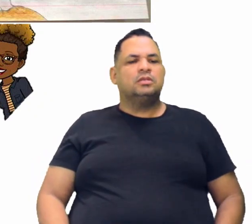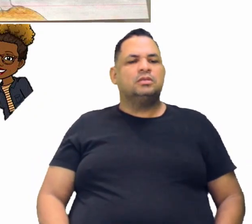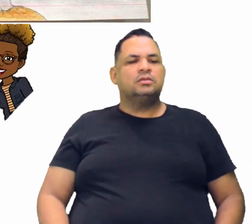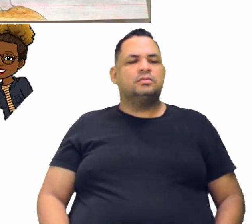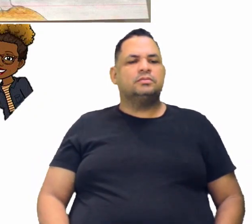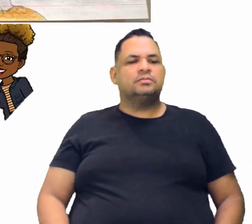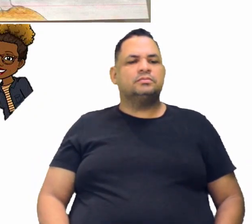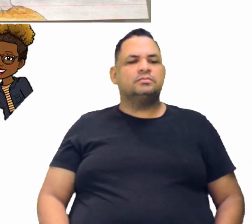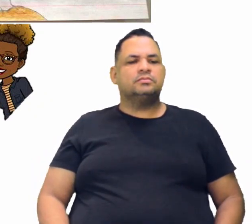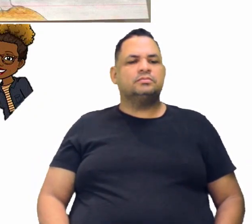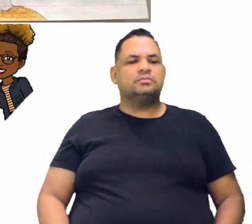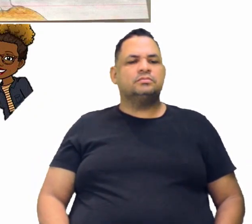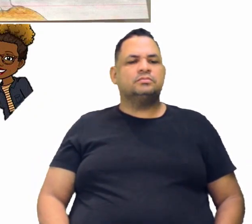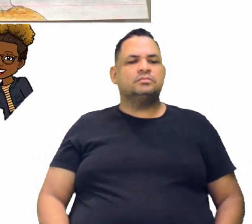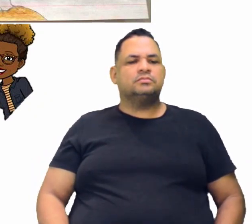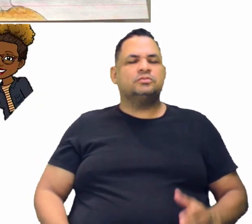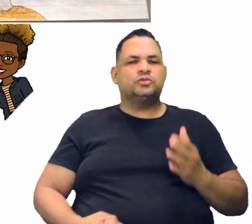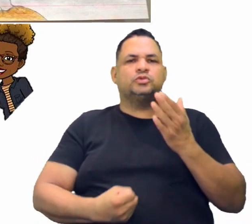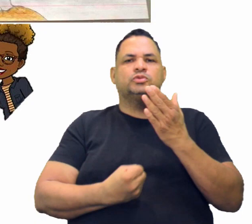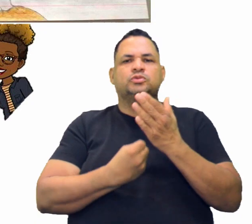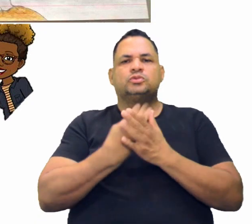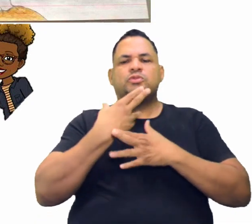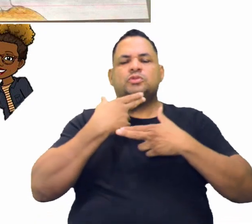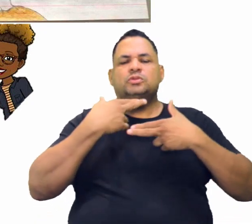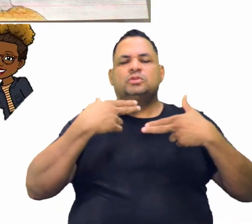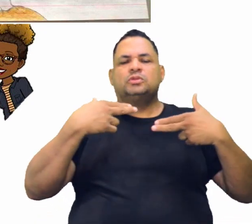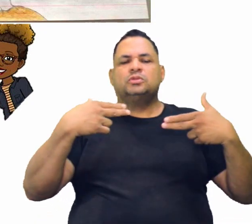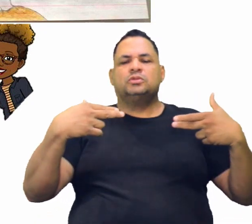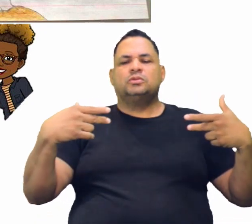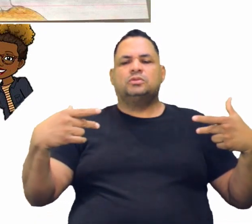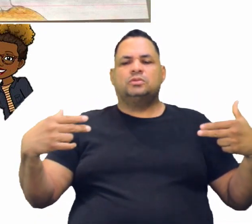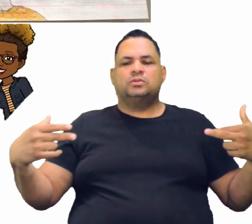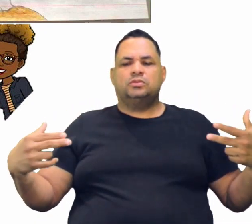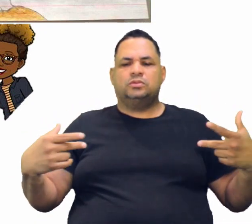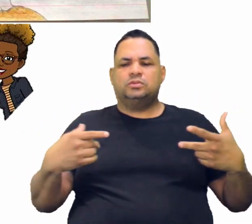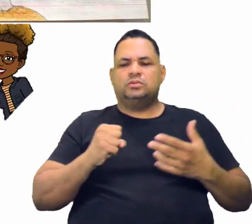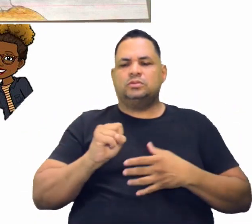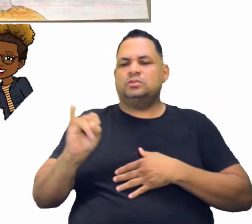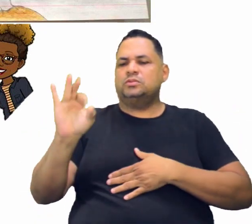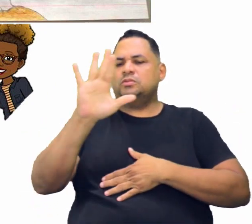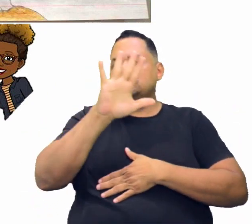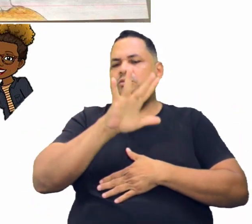A pluralização. Surgem, o que surgem?